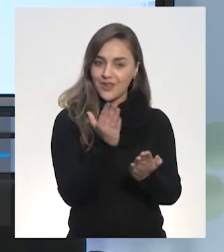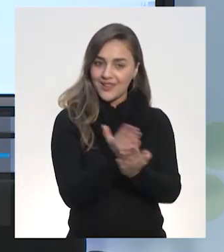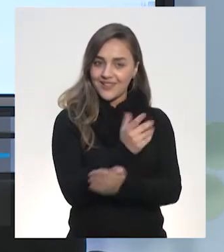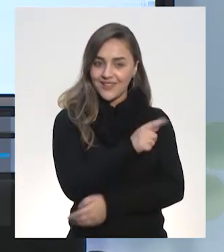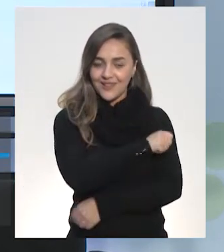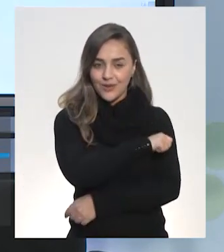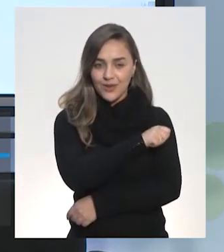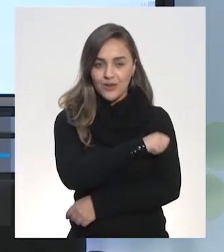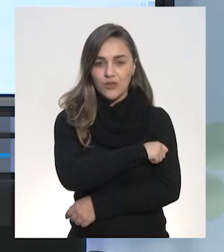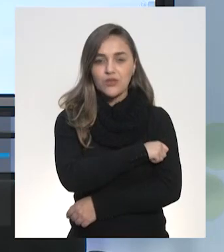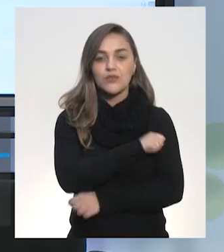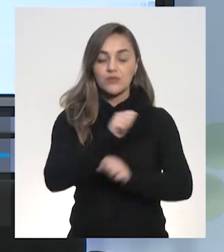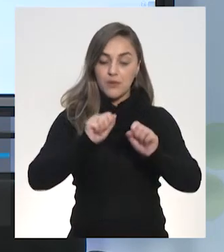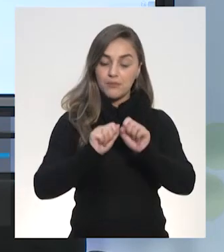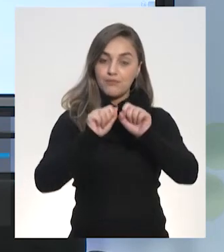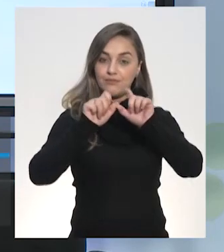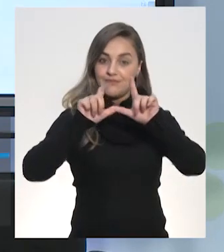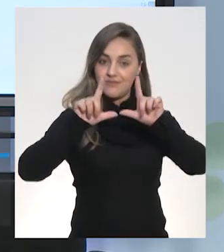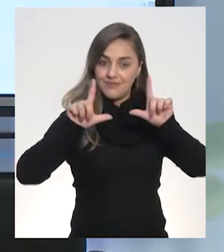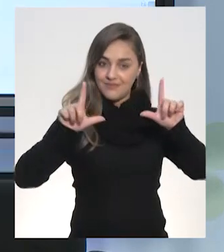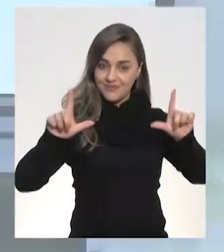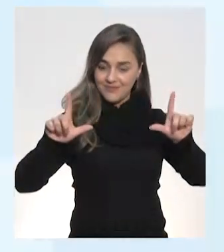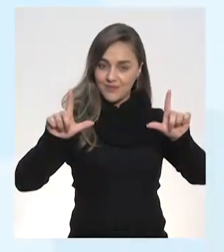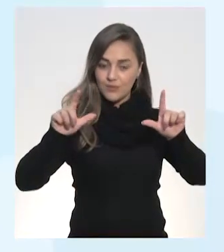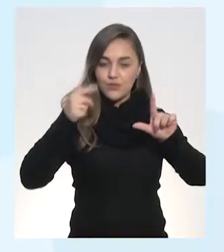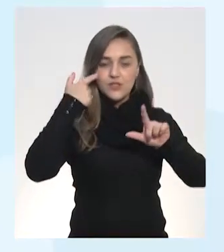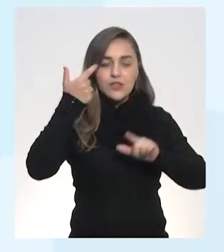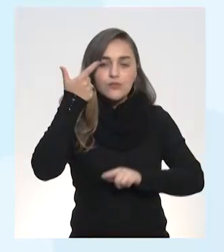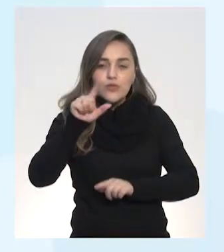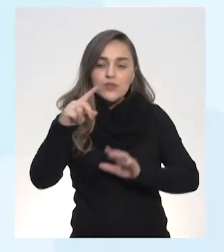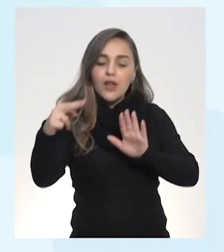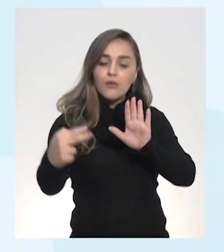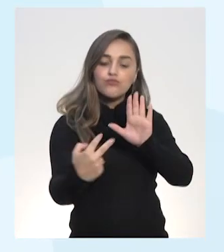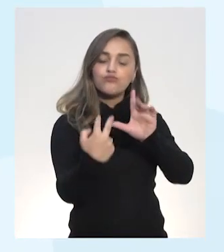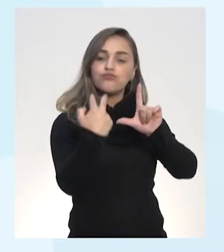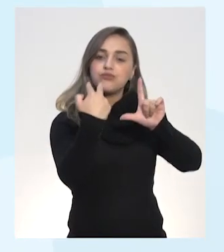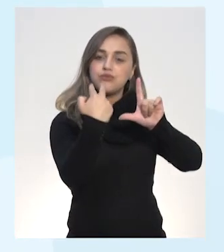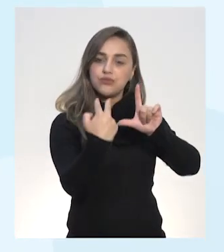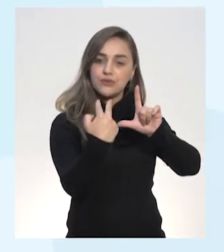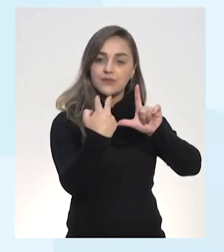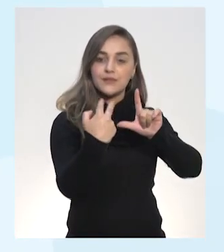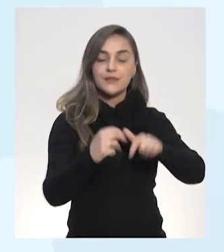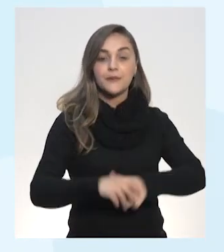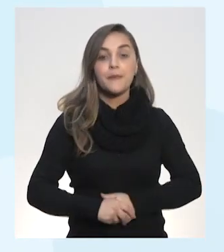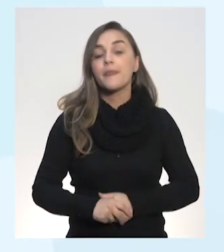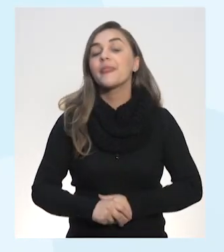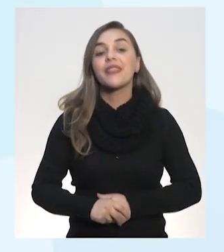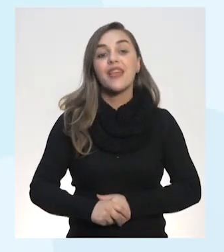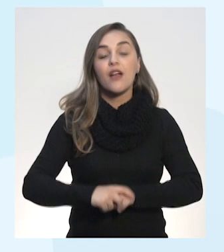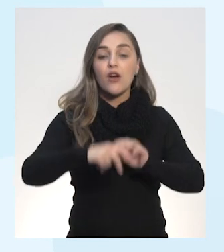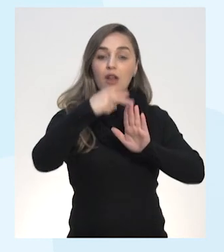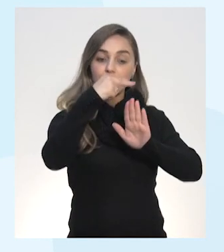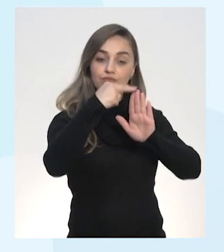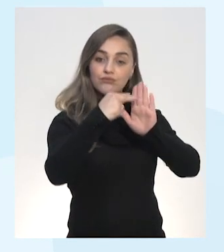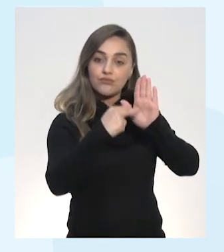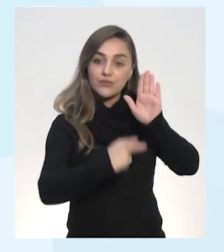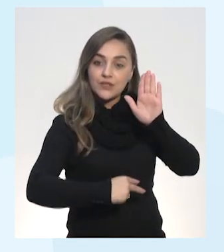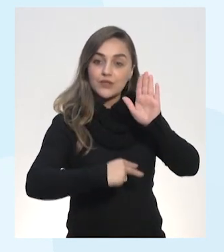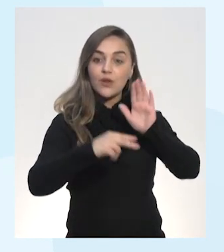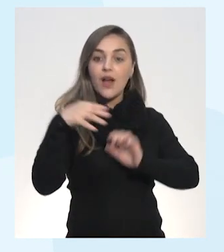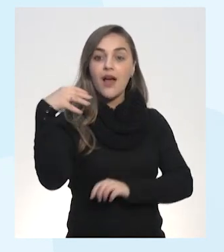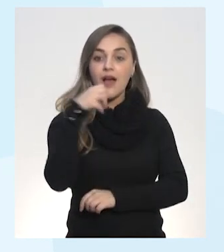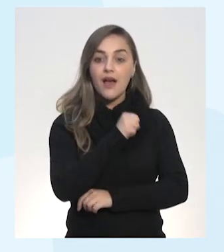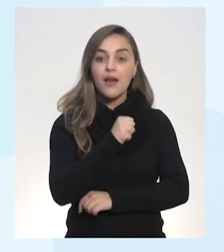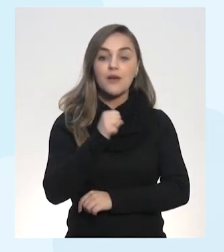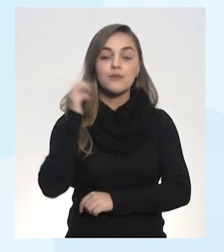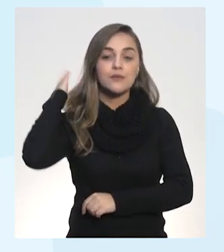estar muito pequenininho para vocês enxergarem, né? Então a gente vai mudar um pouquinho aqui os textos. Então, aí foi a leitura rápida aí, então, mas vamos trabalhar